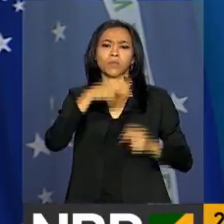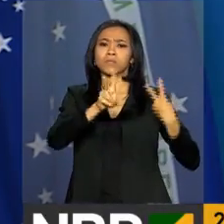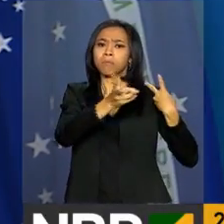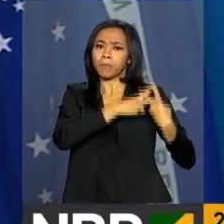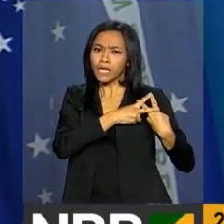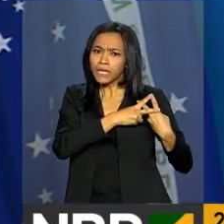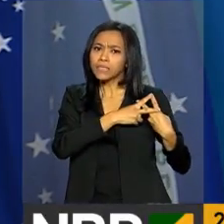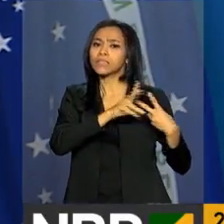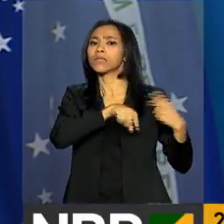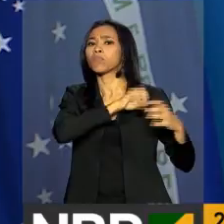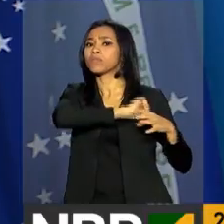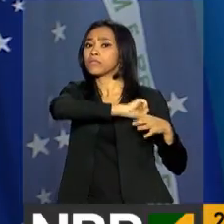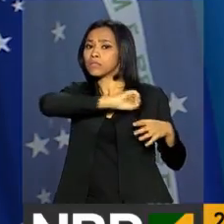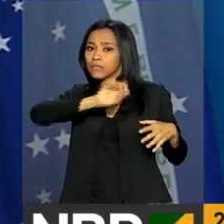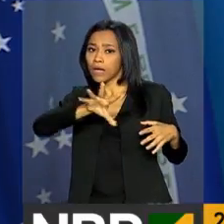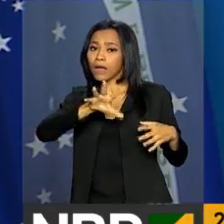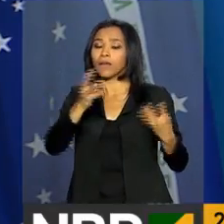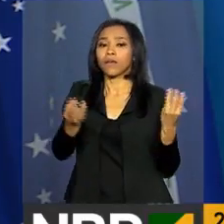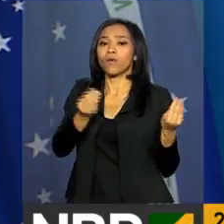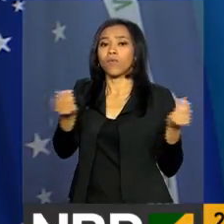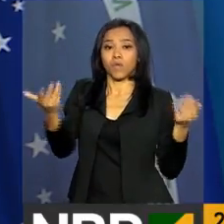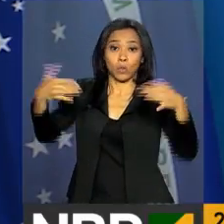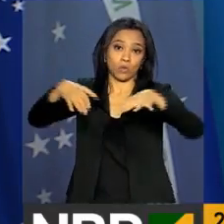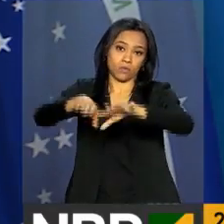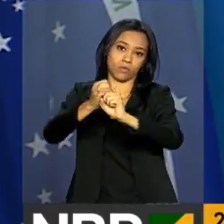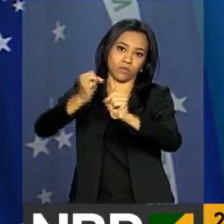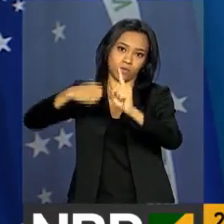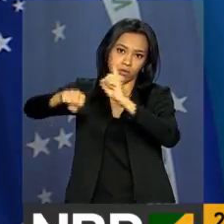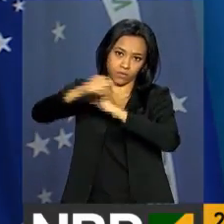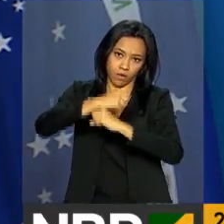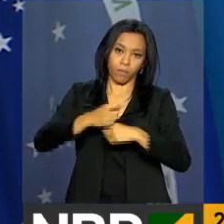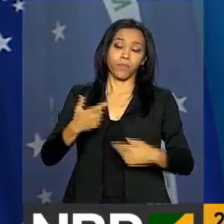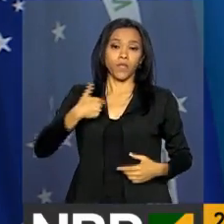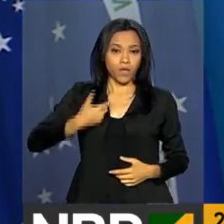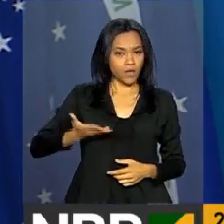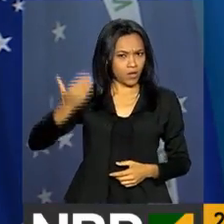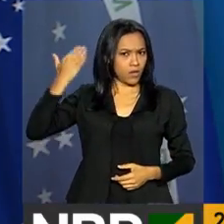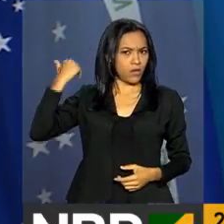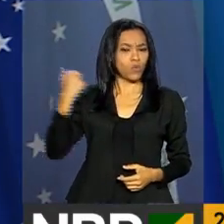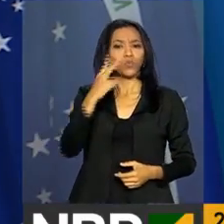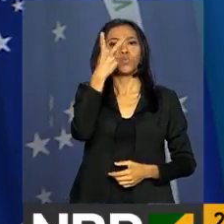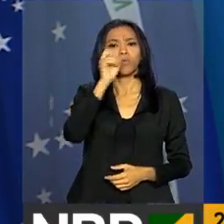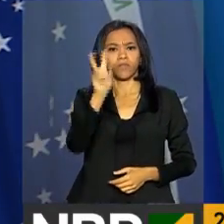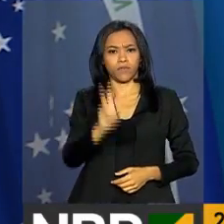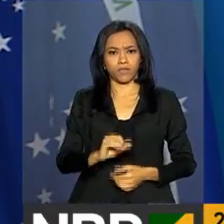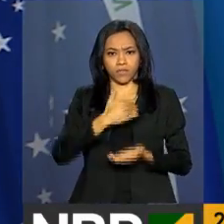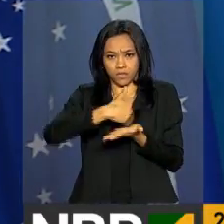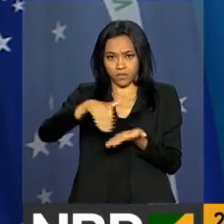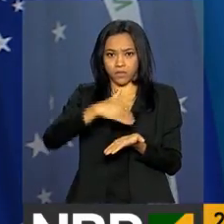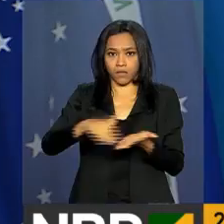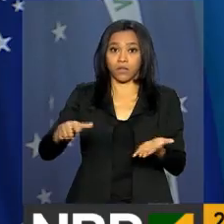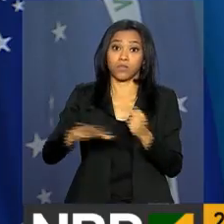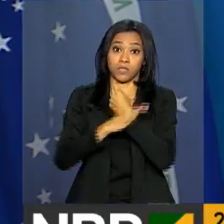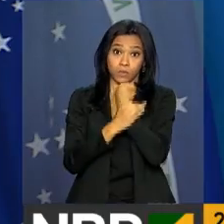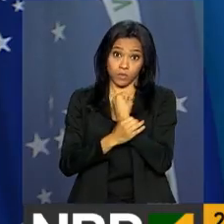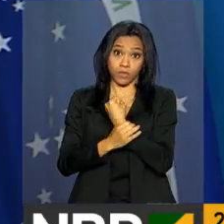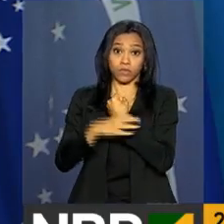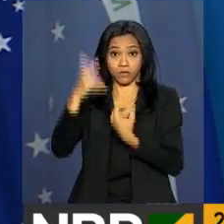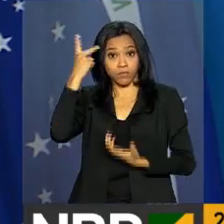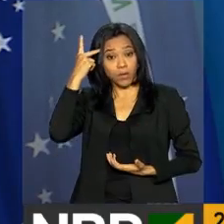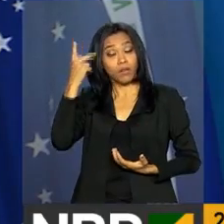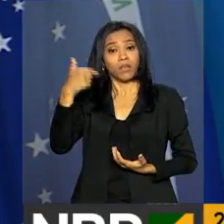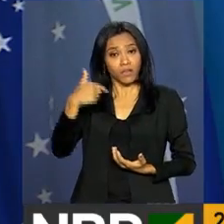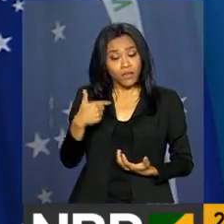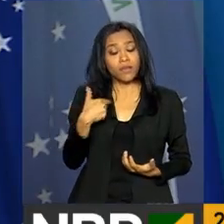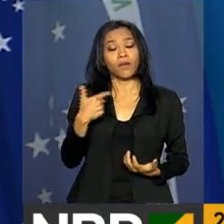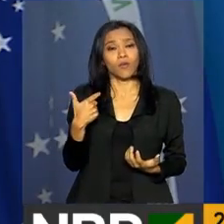penitenciárias este é um dos temas mais difíceis eu fui secretário da segurança pública duas vezes em são paulo enfrentava esse tema